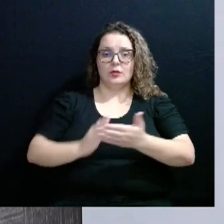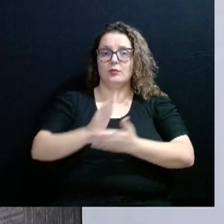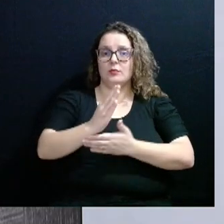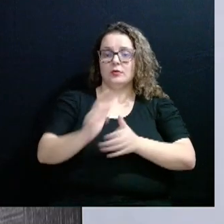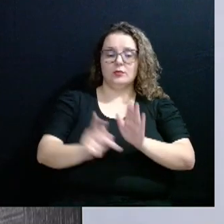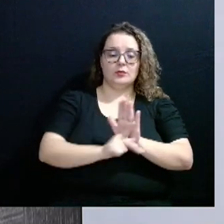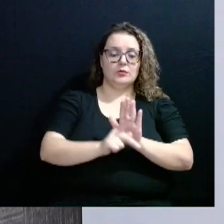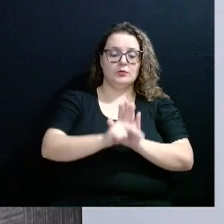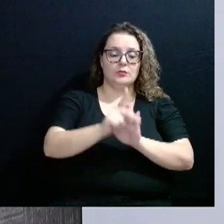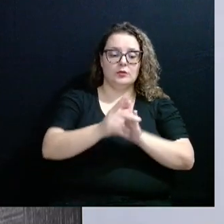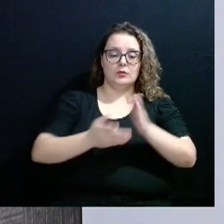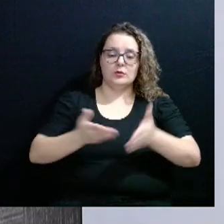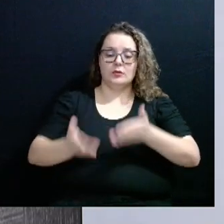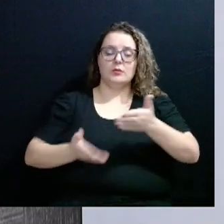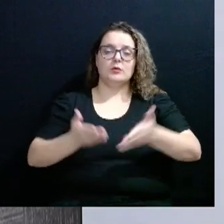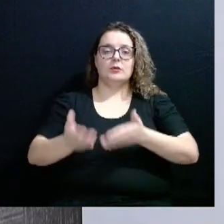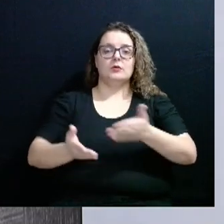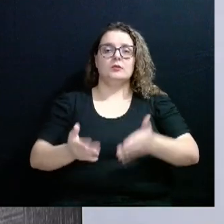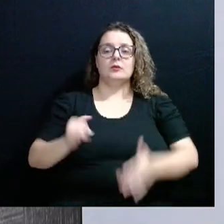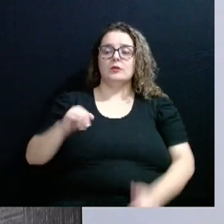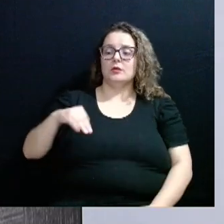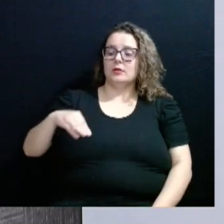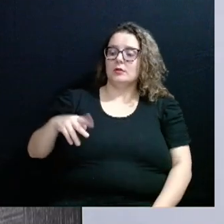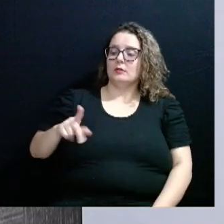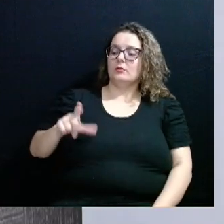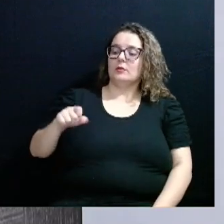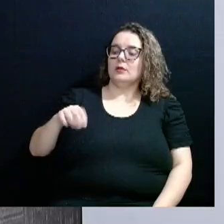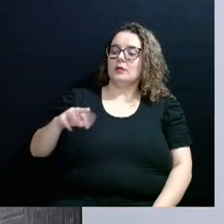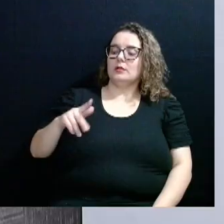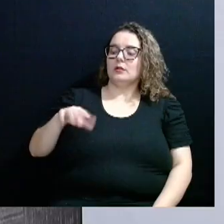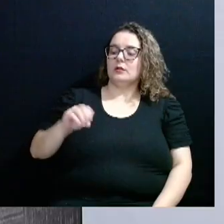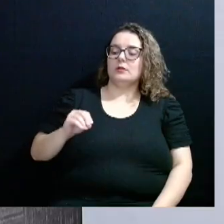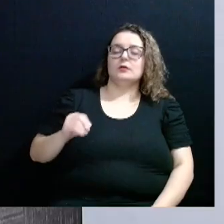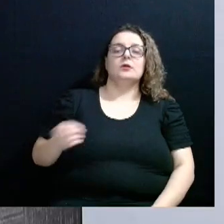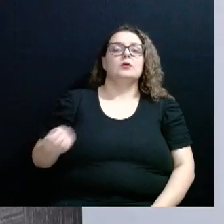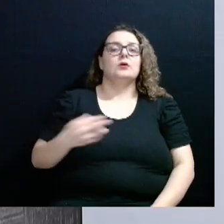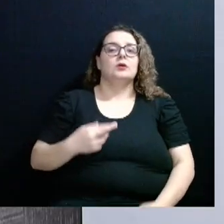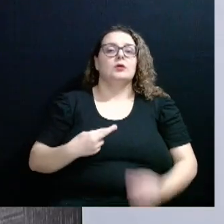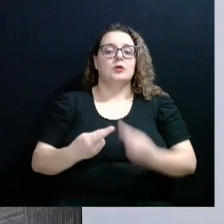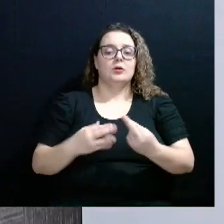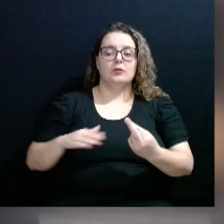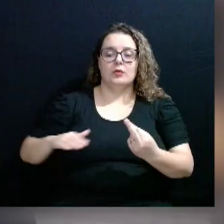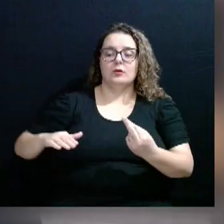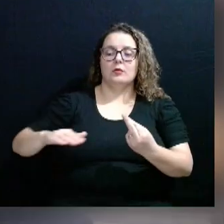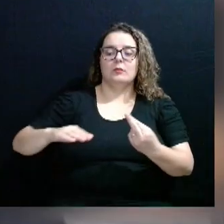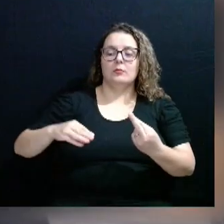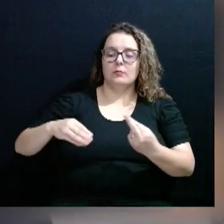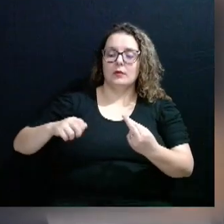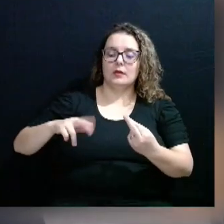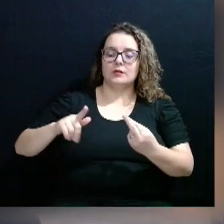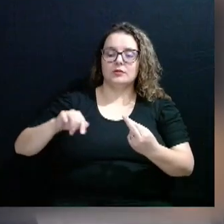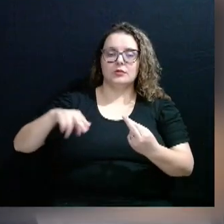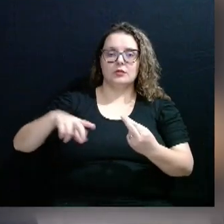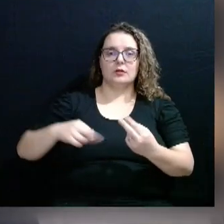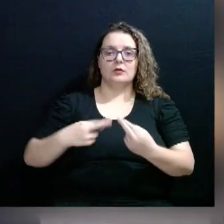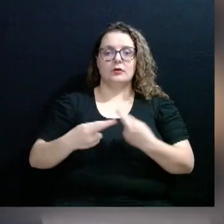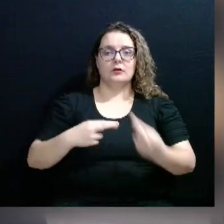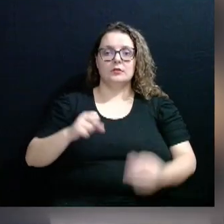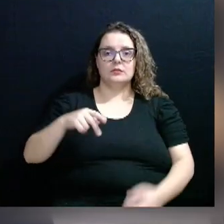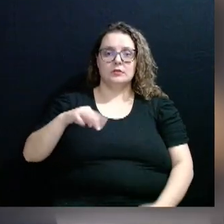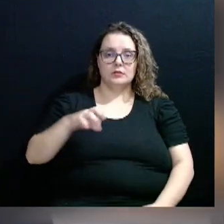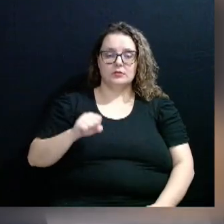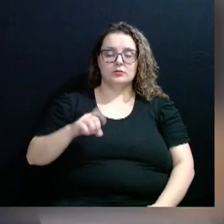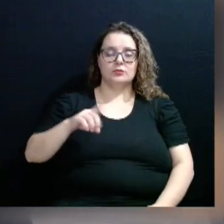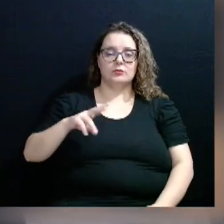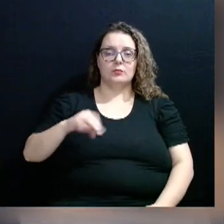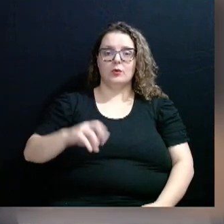da implantação de novas marginais na rodovia Santos Dumont. E nós, mais uma vez, estamos fazendo uma